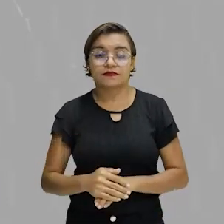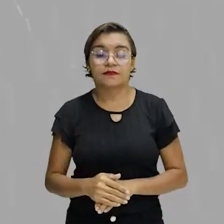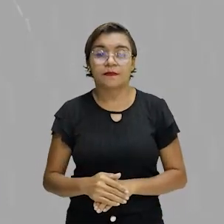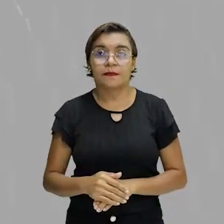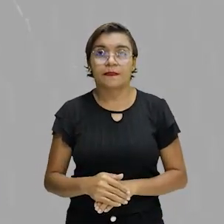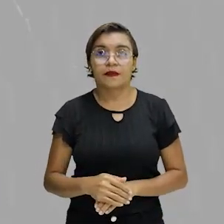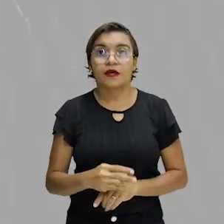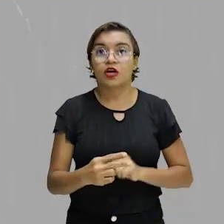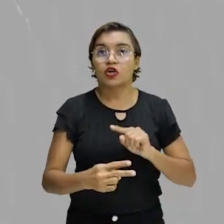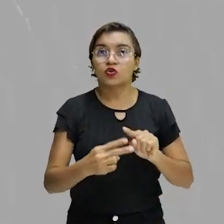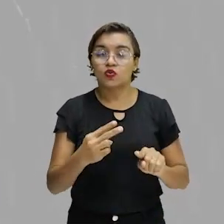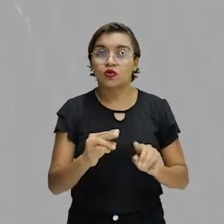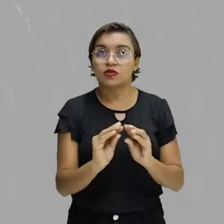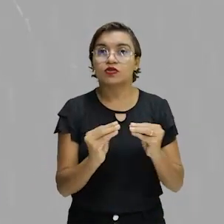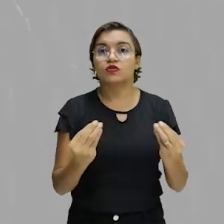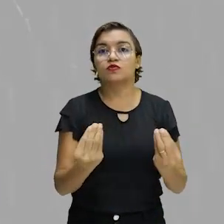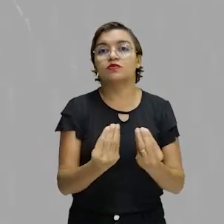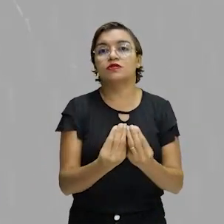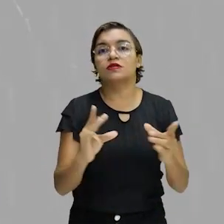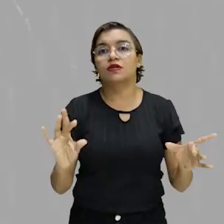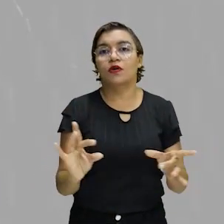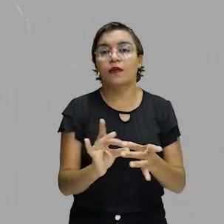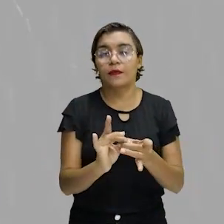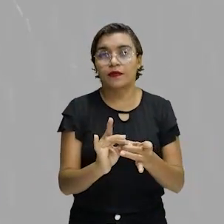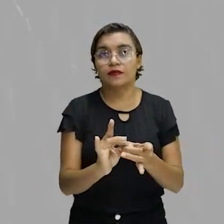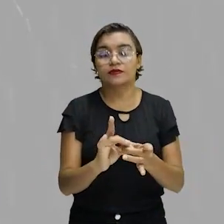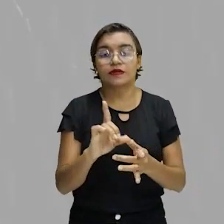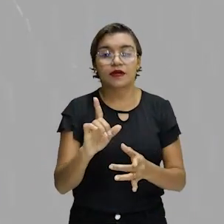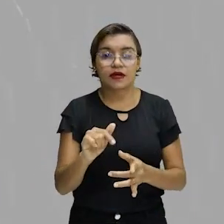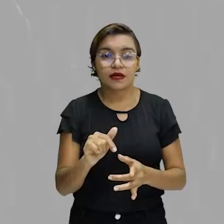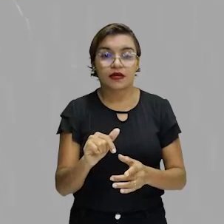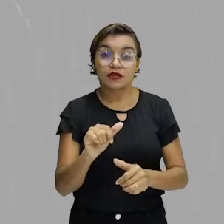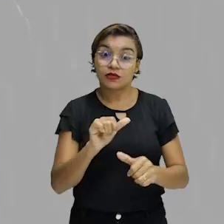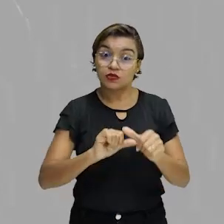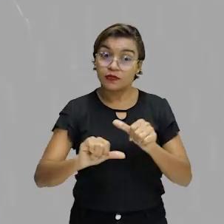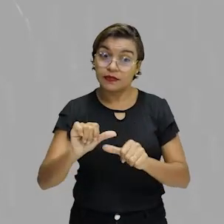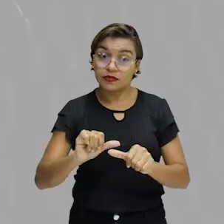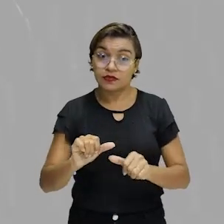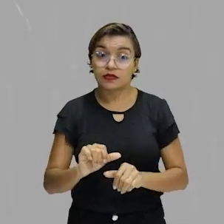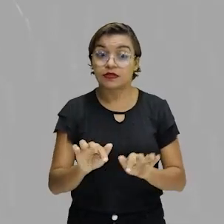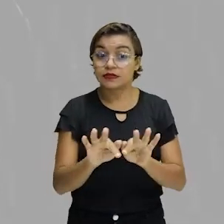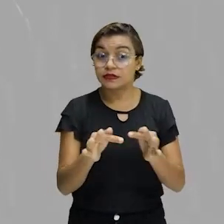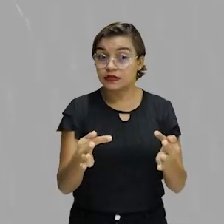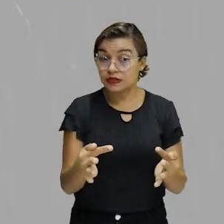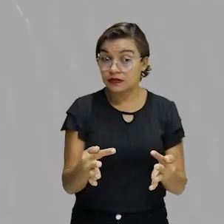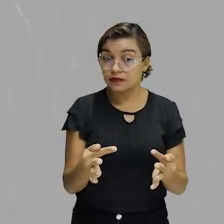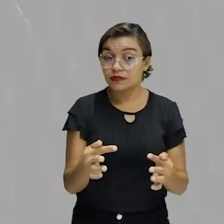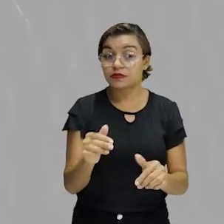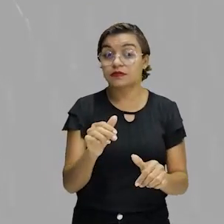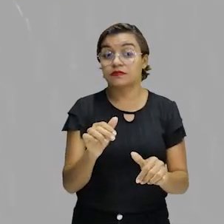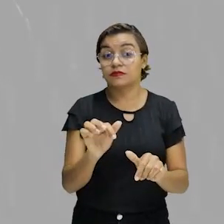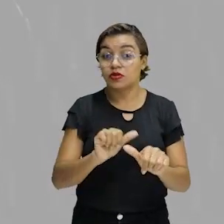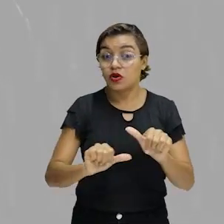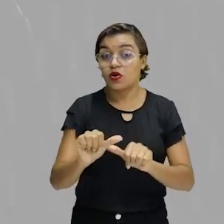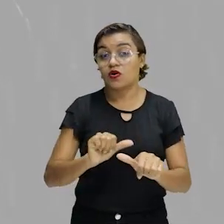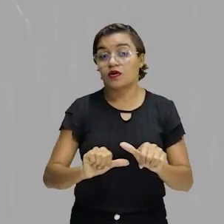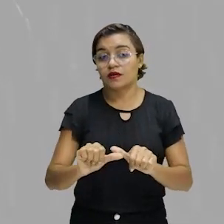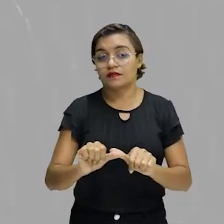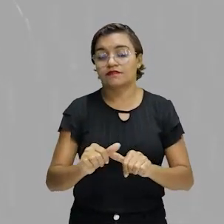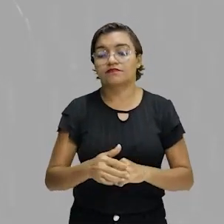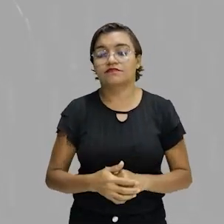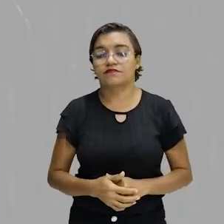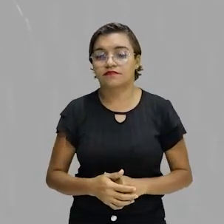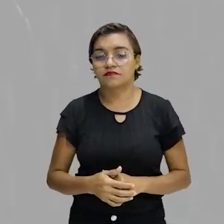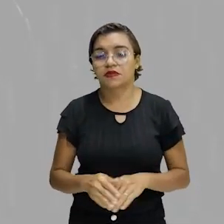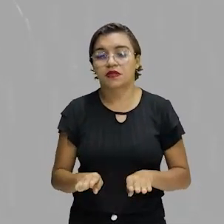substâncias compostas com certeza uma reação de dupla troca substância simples substância composta simples troca